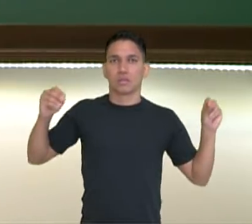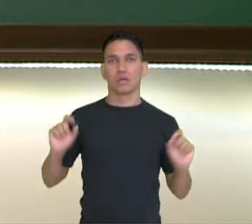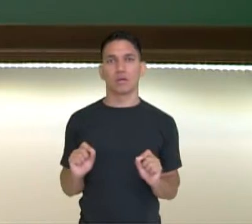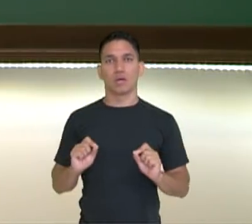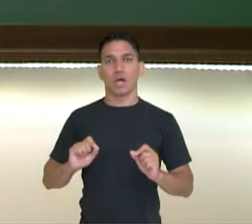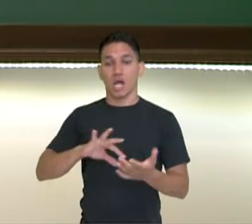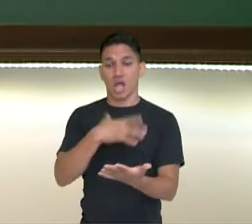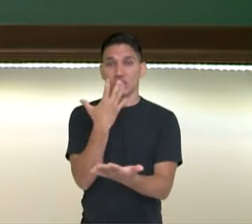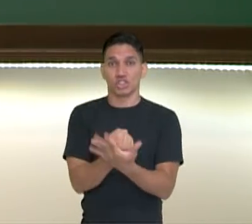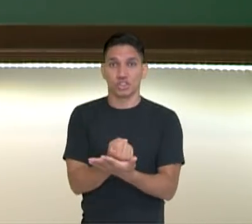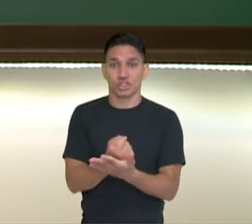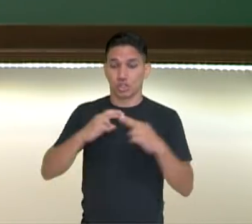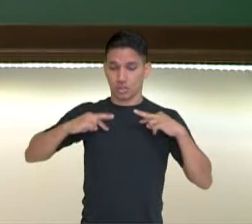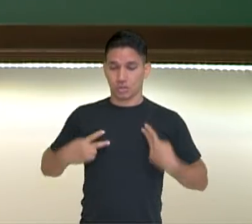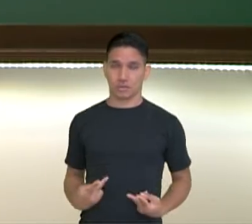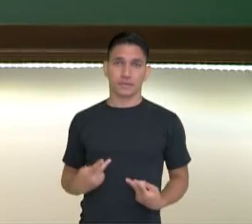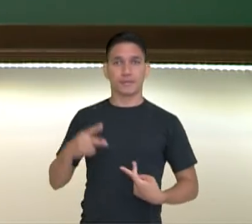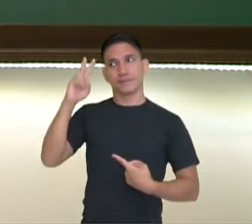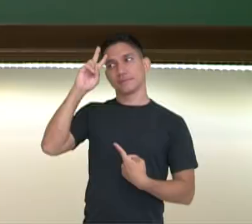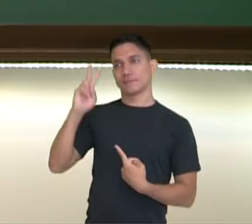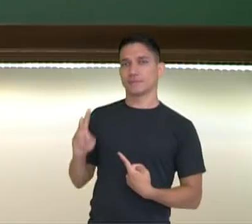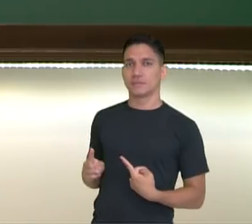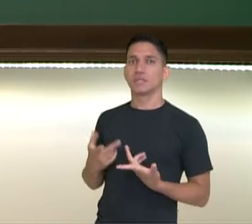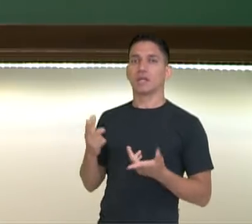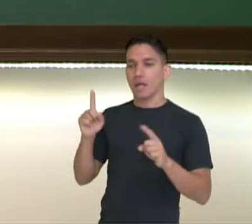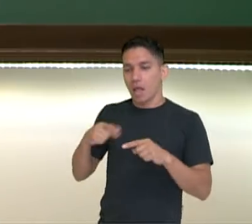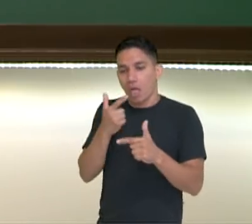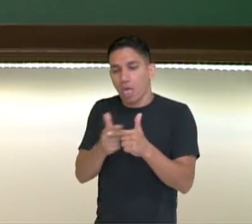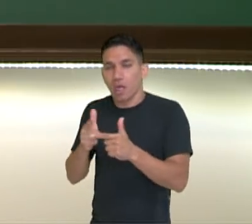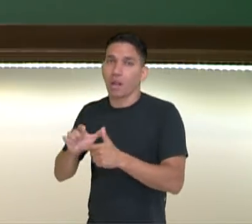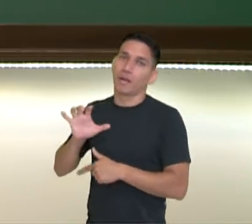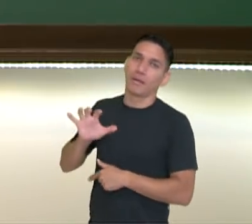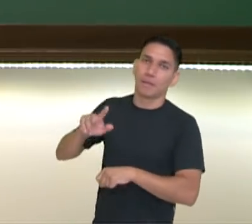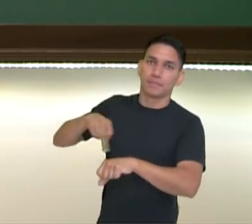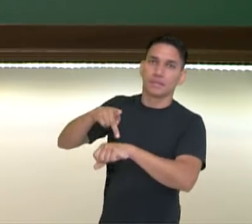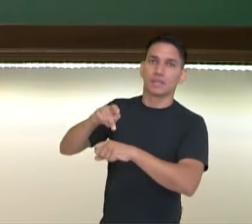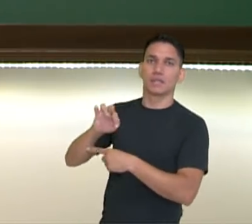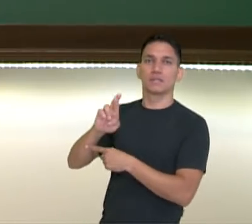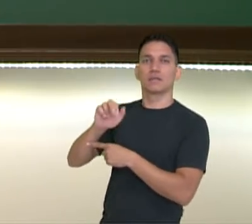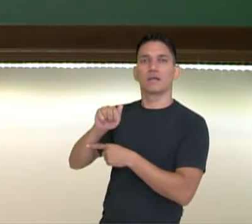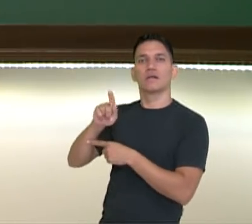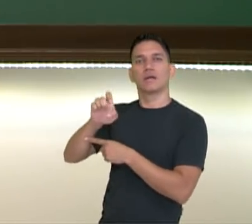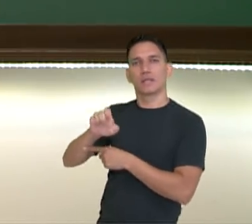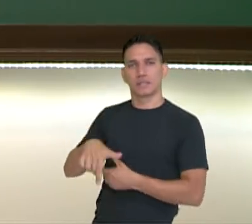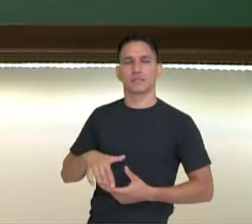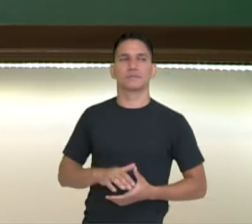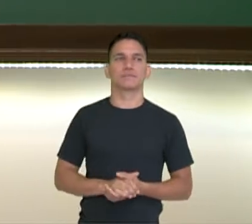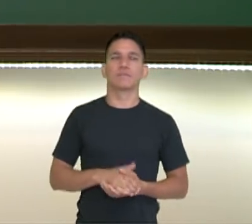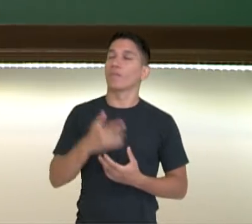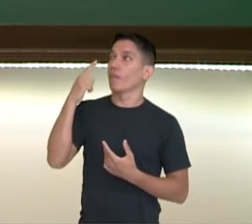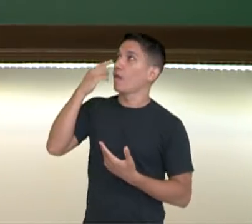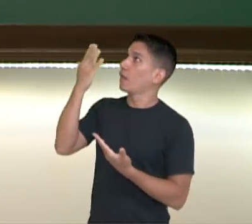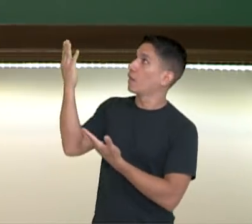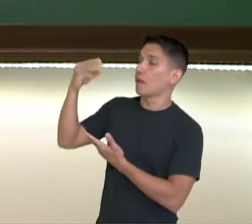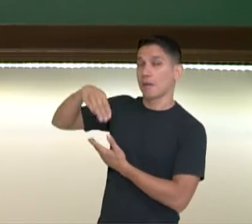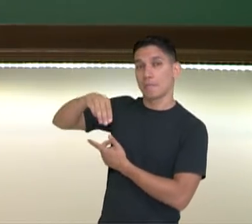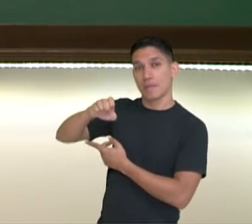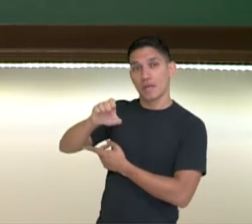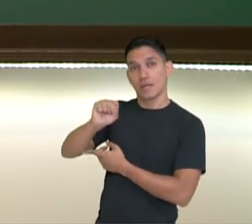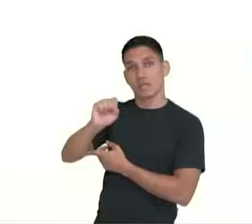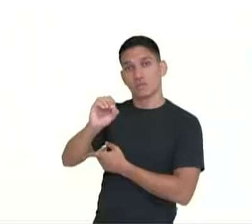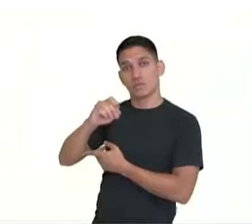humana através desse problema nesse país chamado Iraque. Essa aqui é a região da